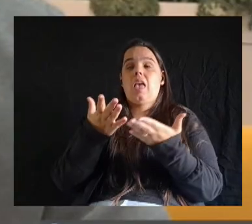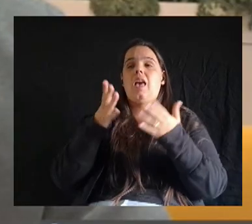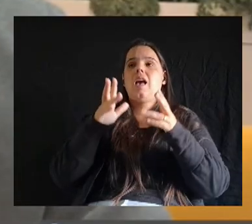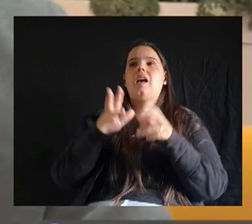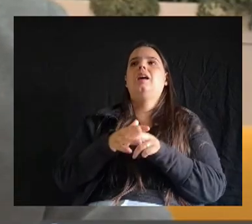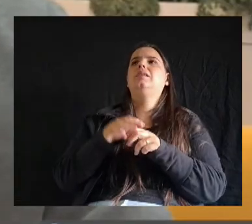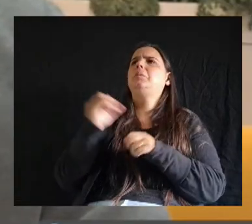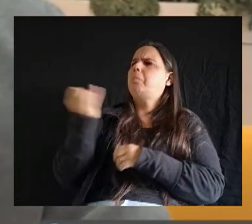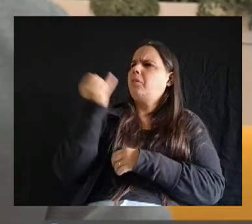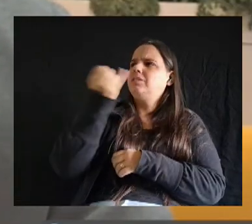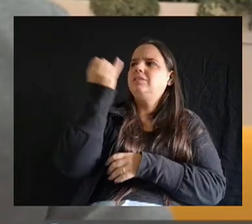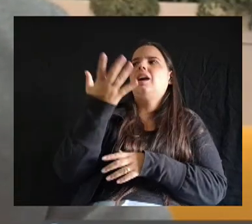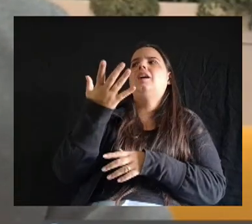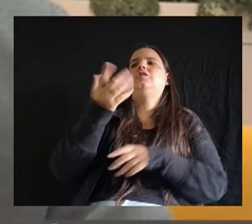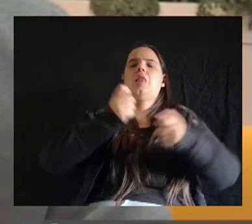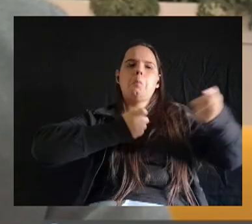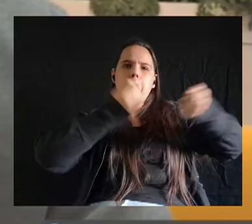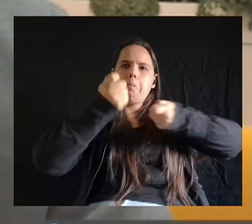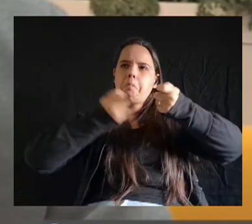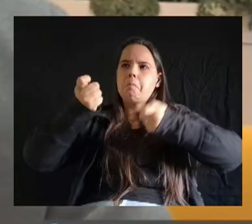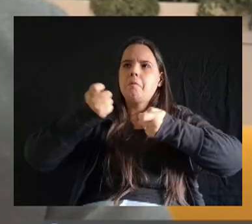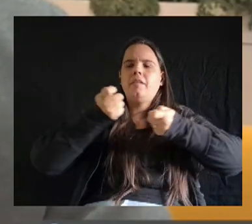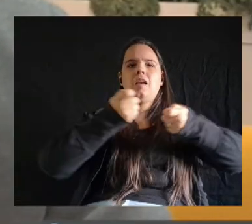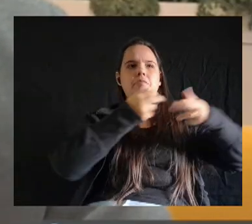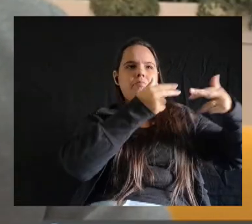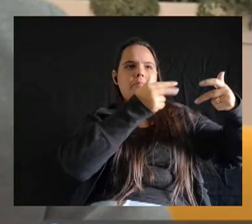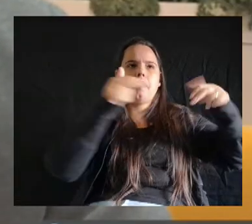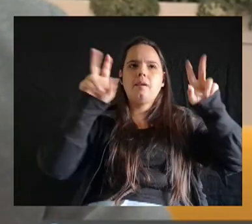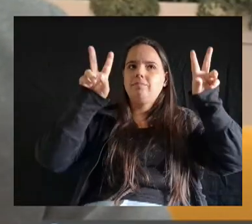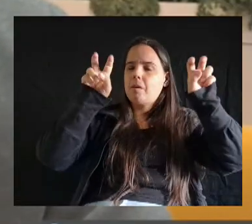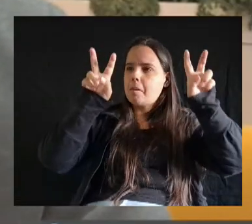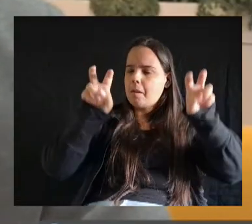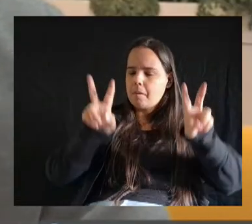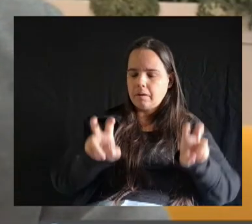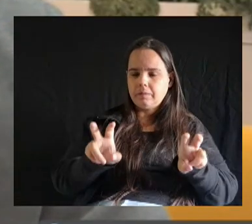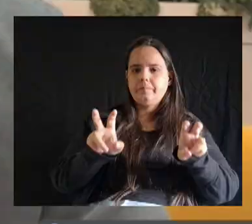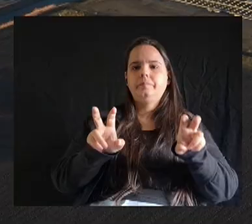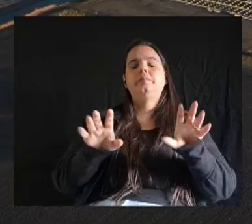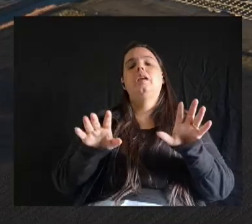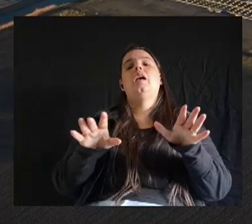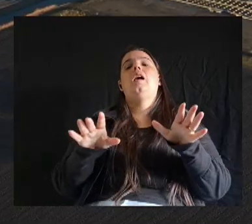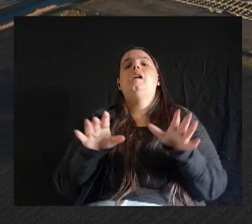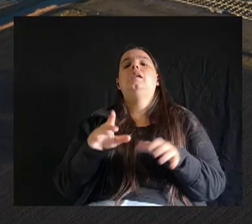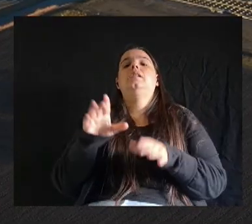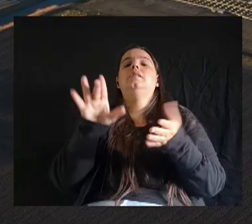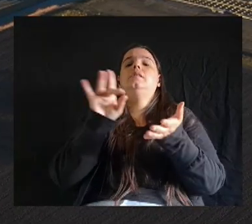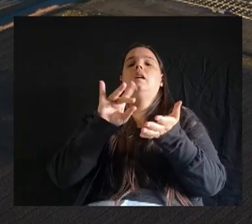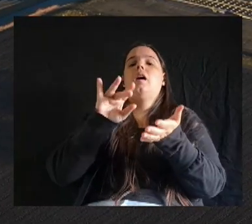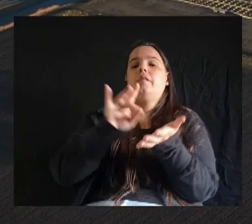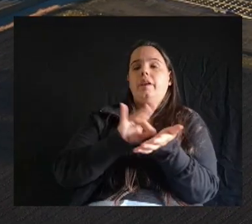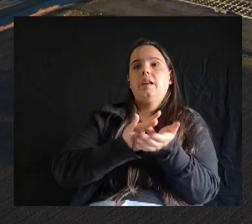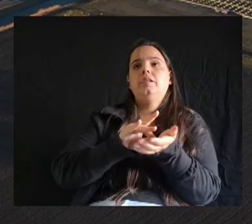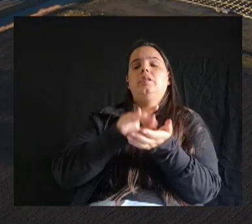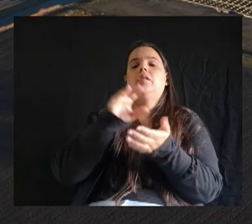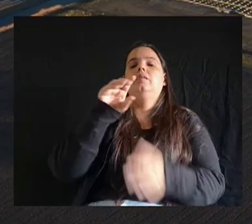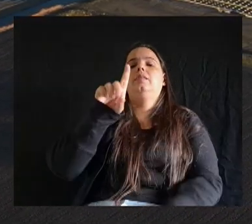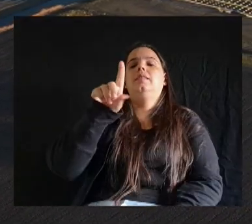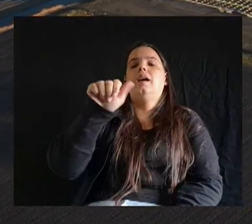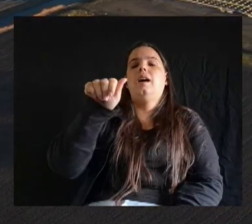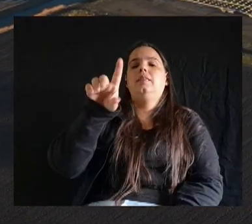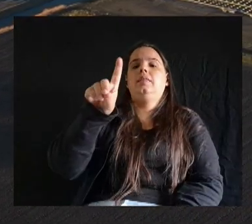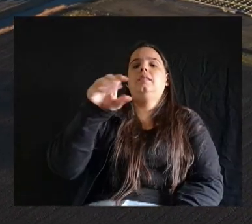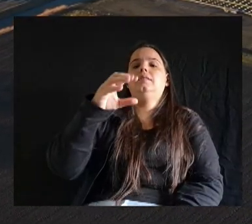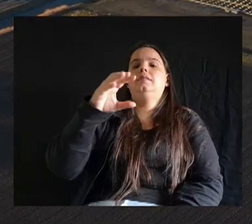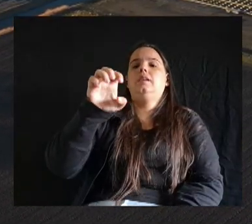várias áreas. Certamente, o data center não está fora desse contexto, tá? Campinas hoje já